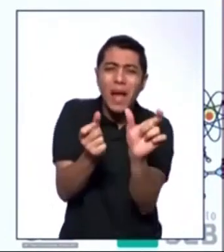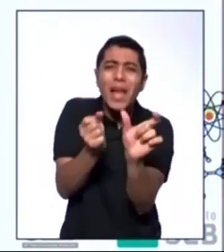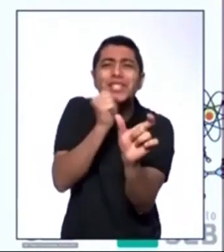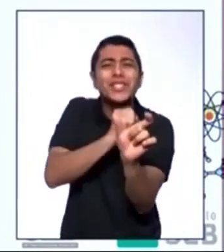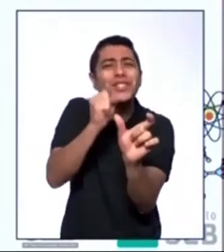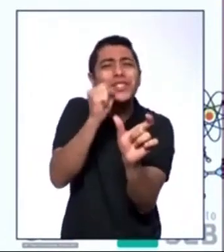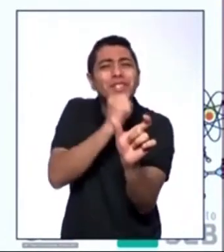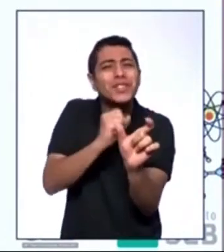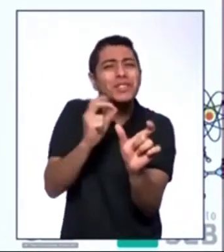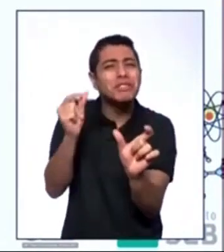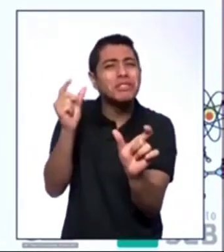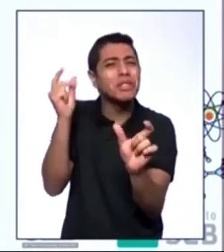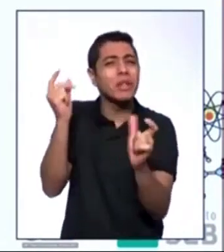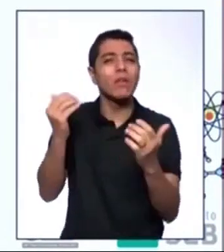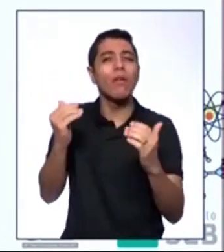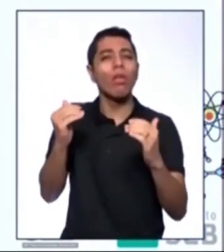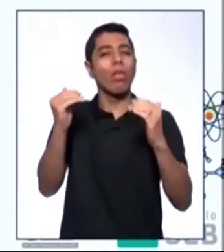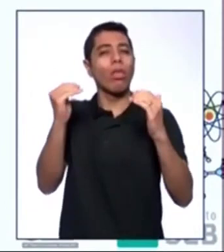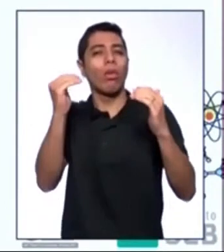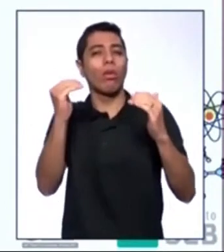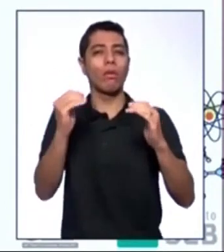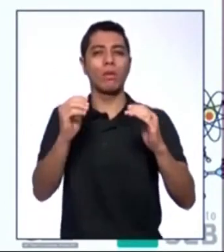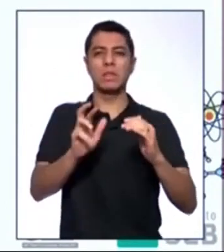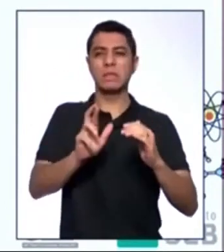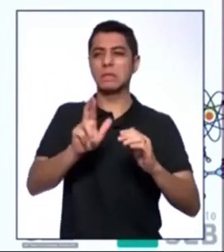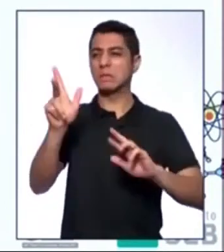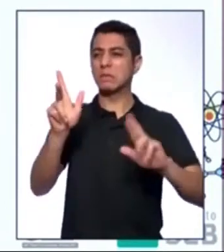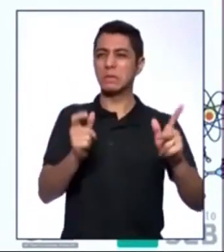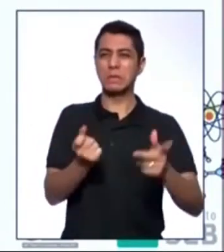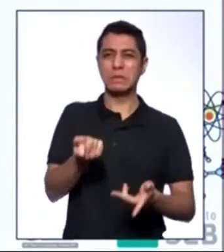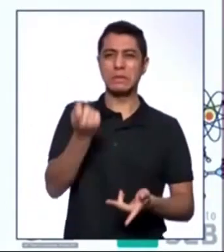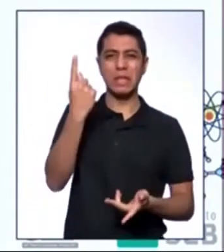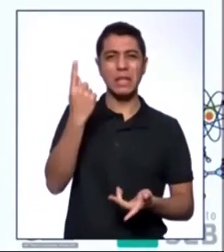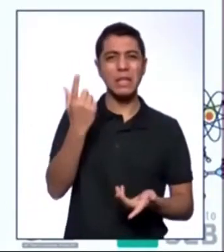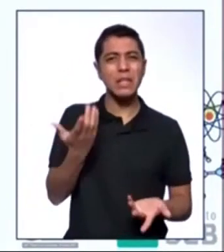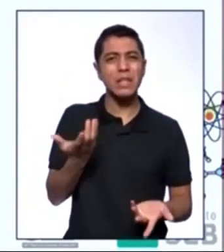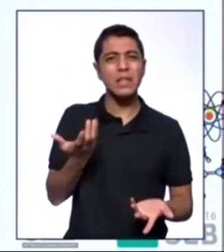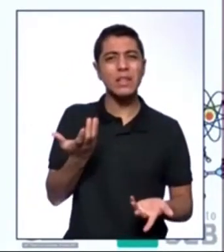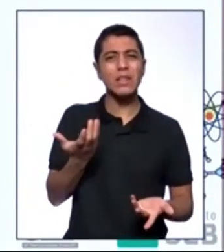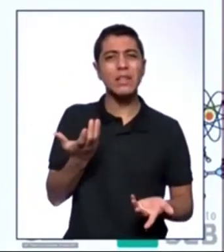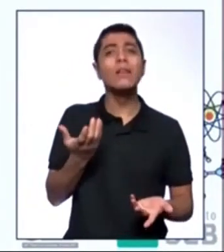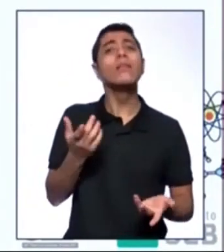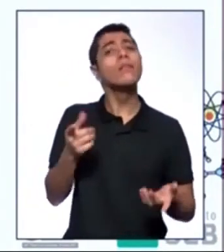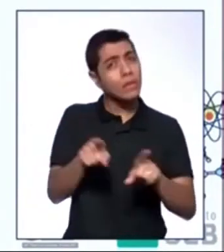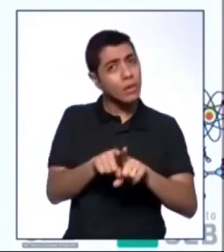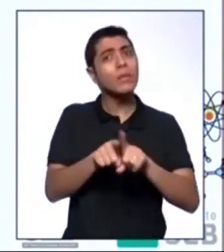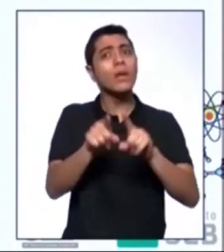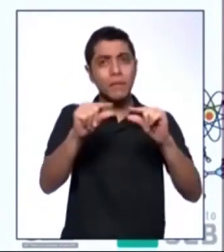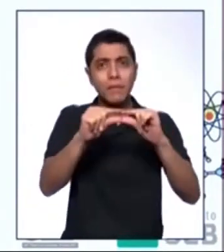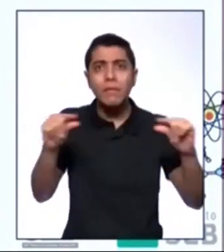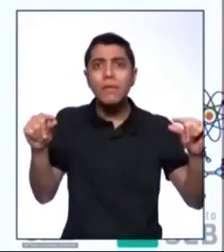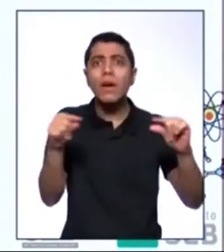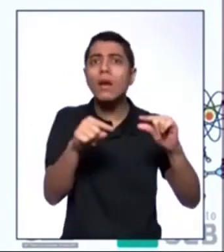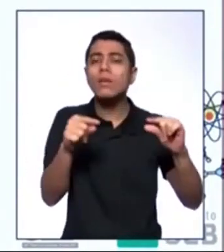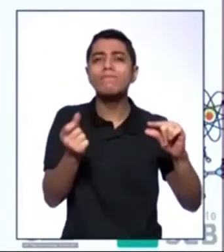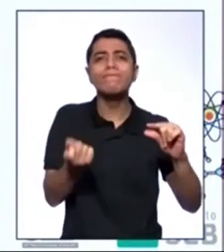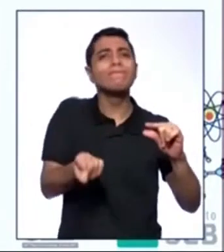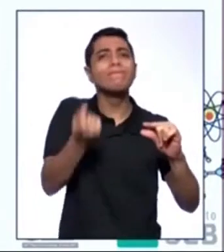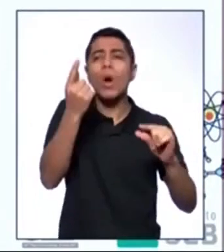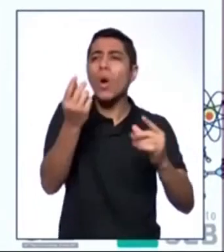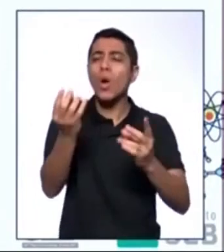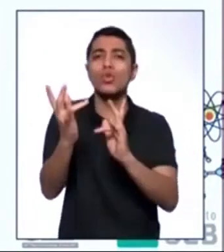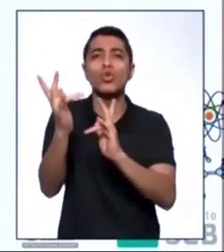palavras mancebia, essas coisas estranhas que ele usou, né? E as expressões associadas aí à temática do